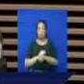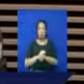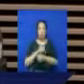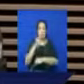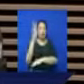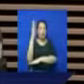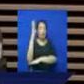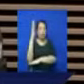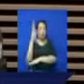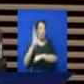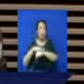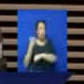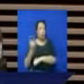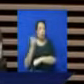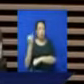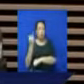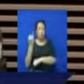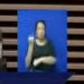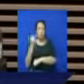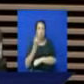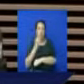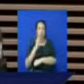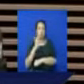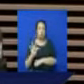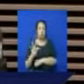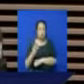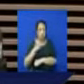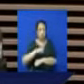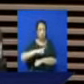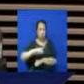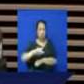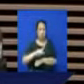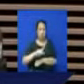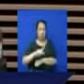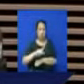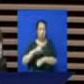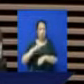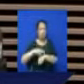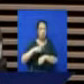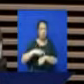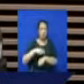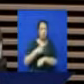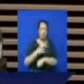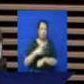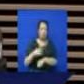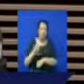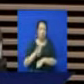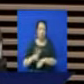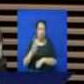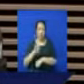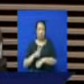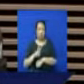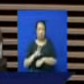de fato ela deu e que esses frutos permaneçam. Então nós paramos, mas nós preparamos pessoas que continuam esta missão